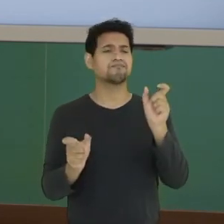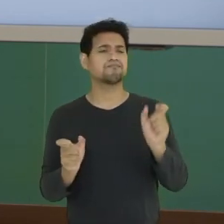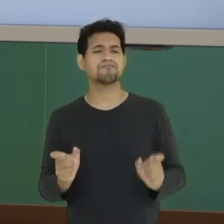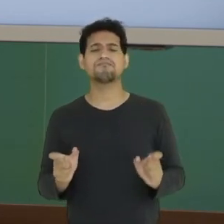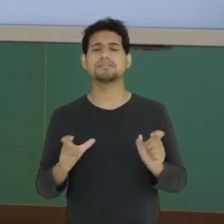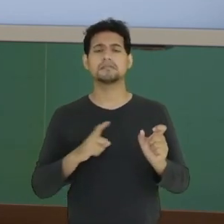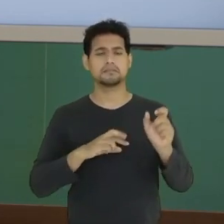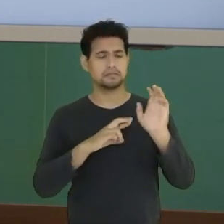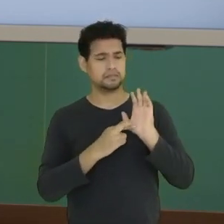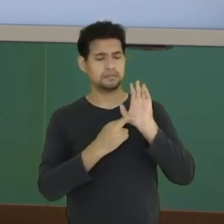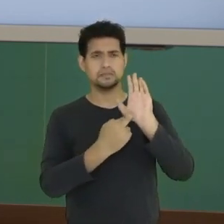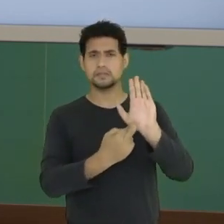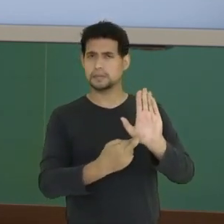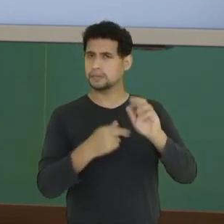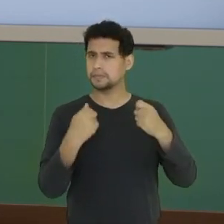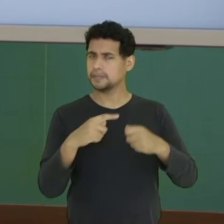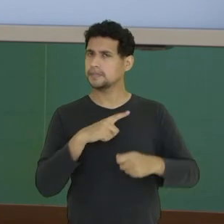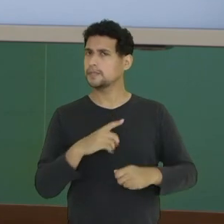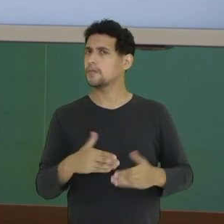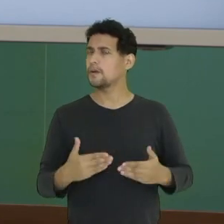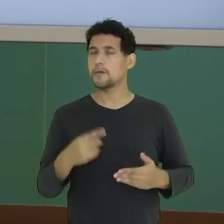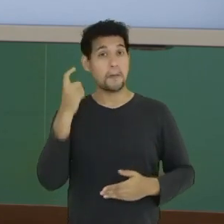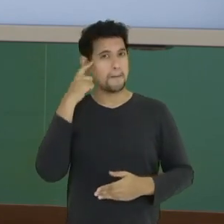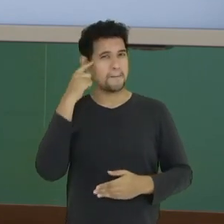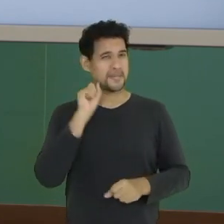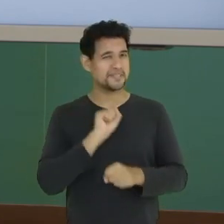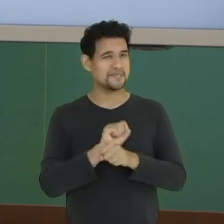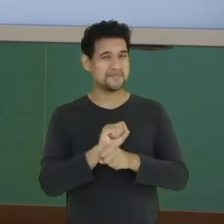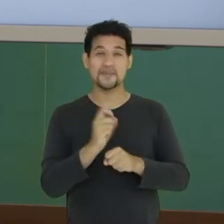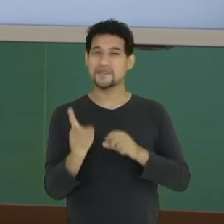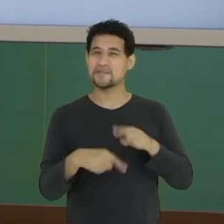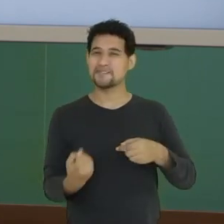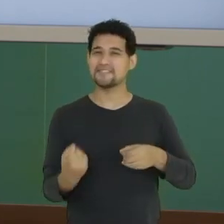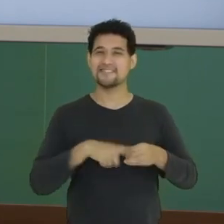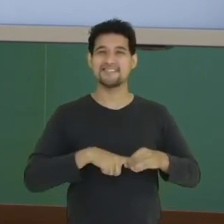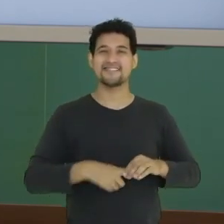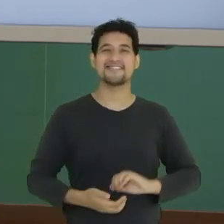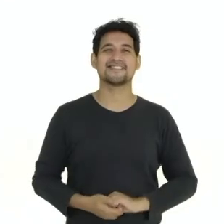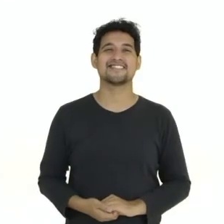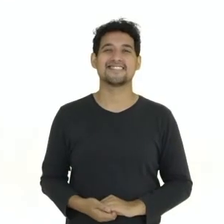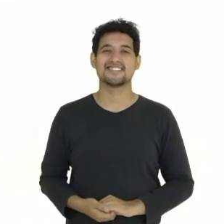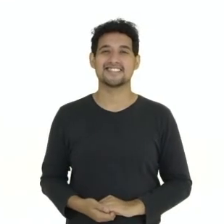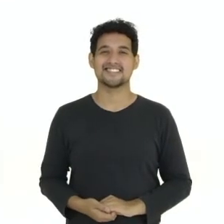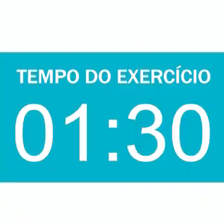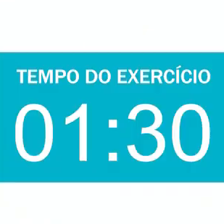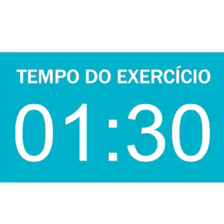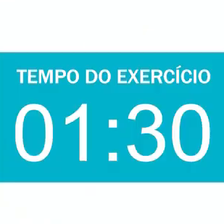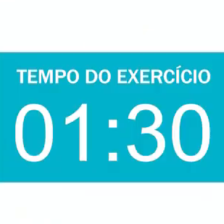que um representante deve ter? Pense um pouquinho aí, já retornamos.